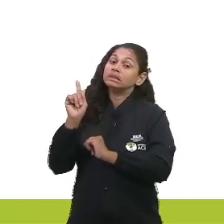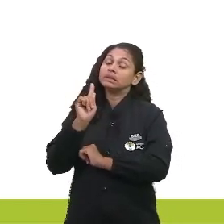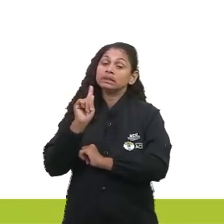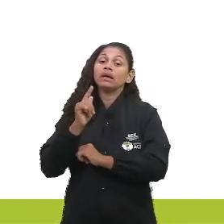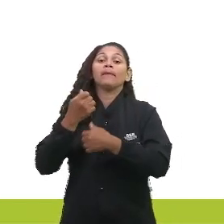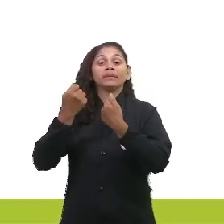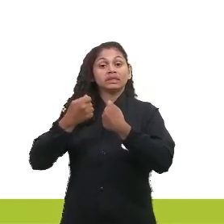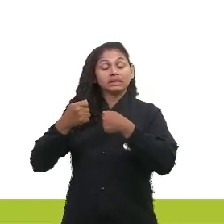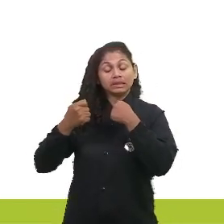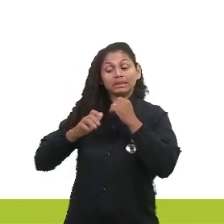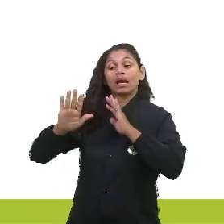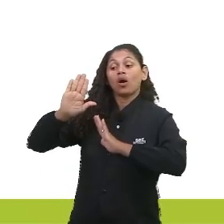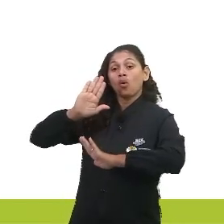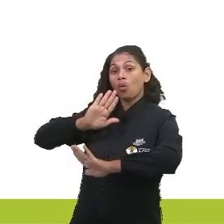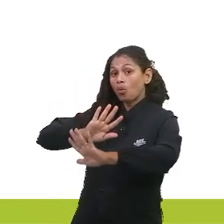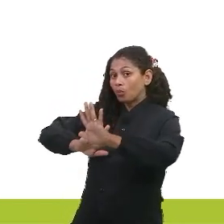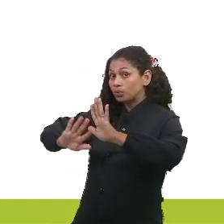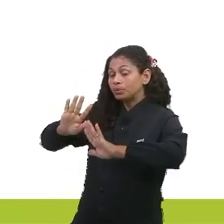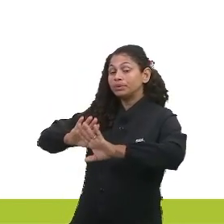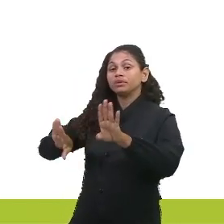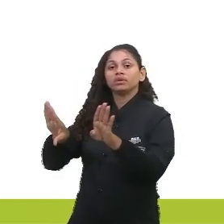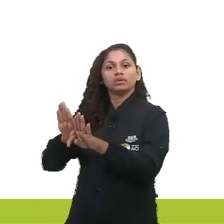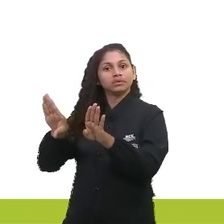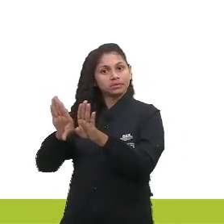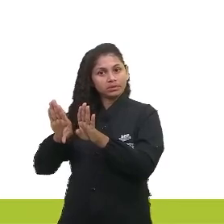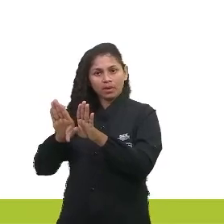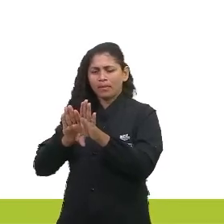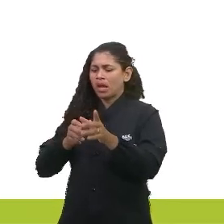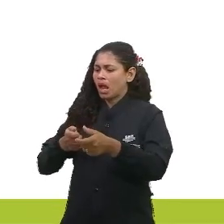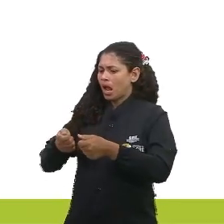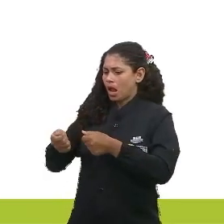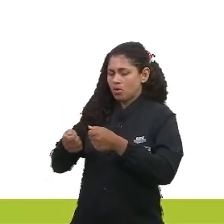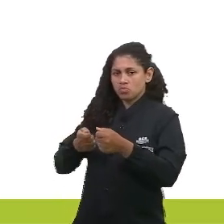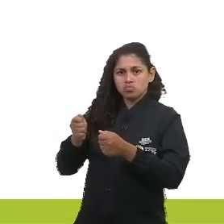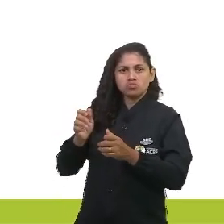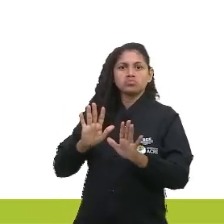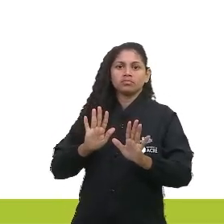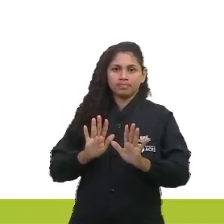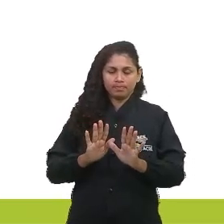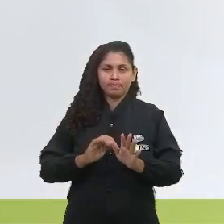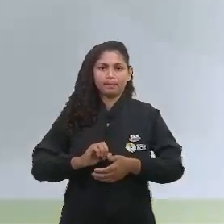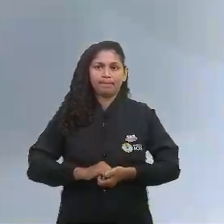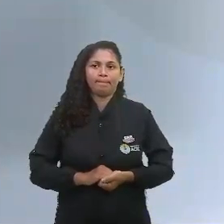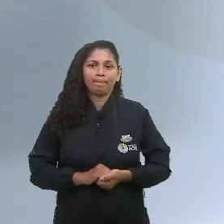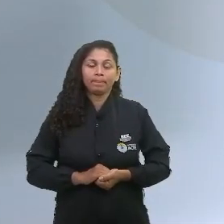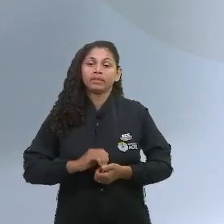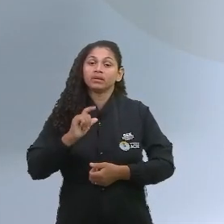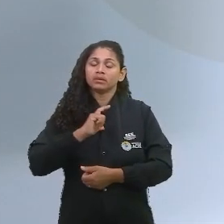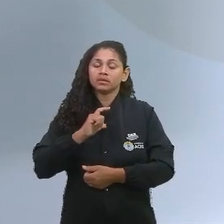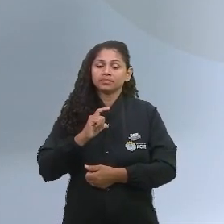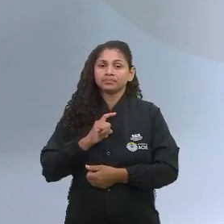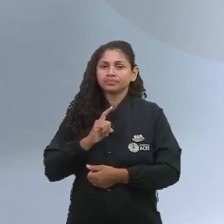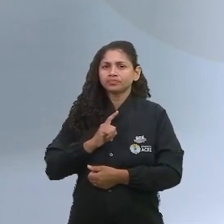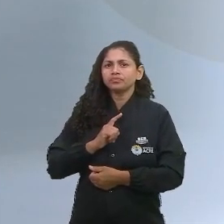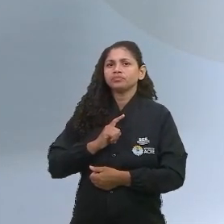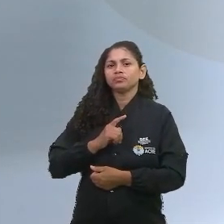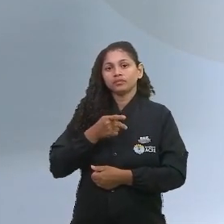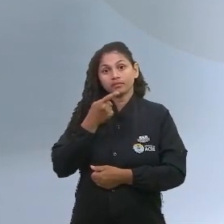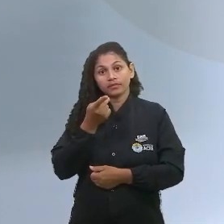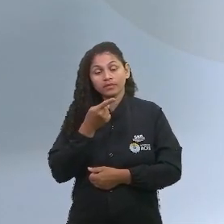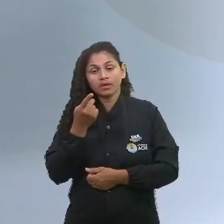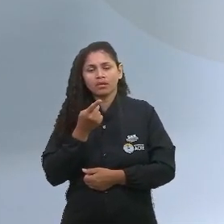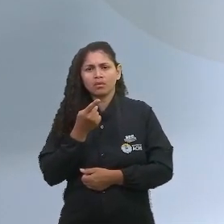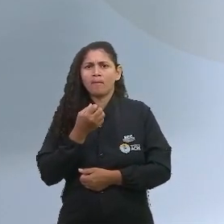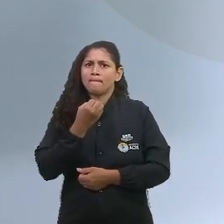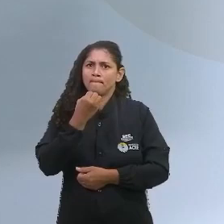signifique risco para a vida que está sendo manipulada. Existe um ditado popular que de boas intenções o